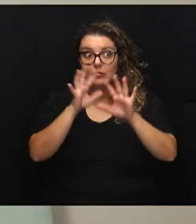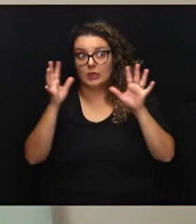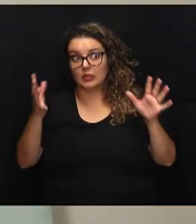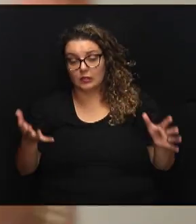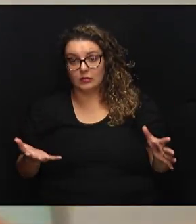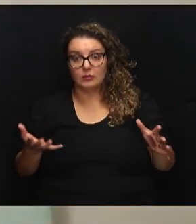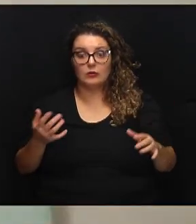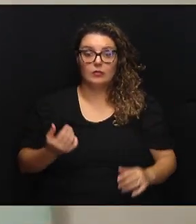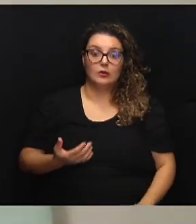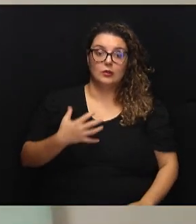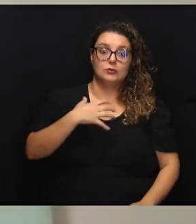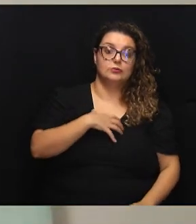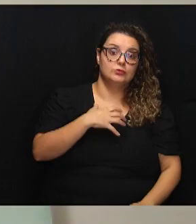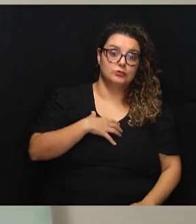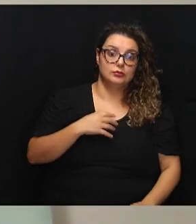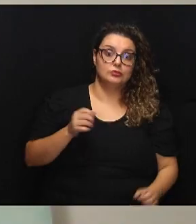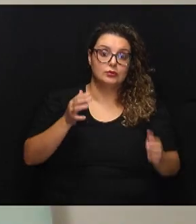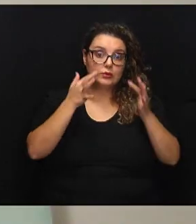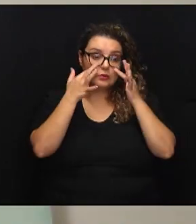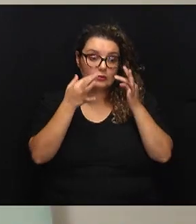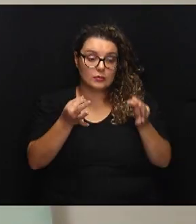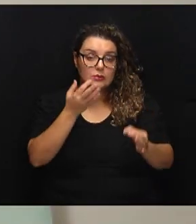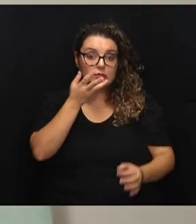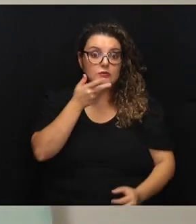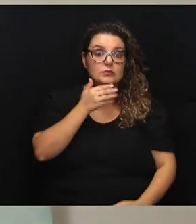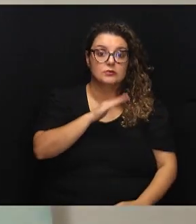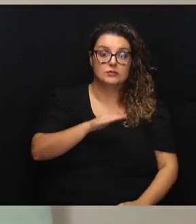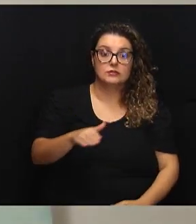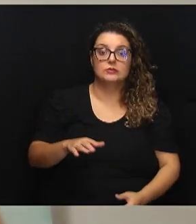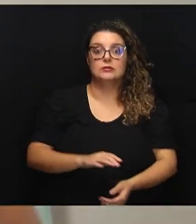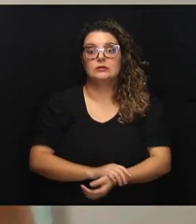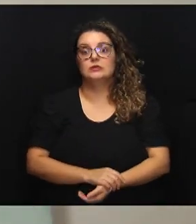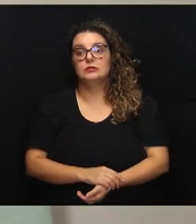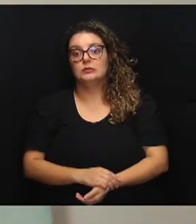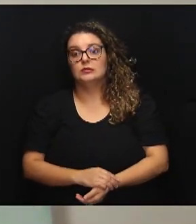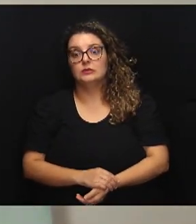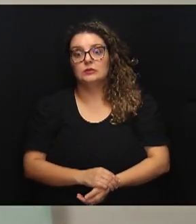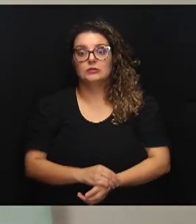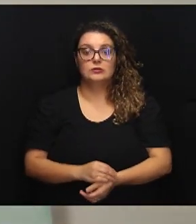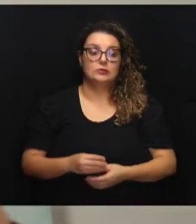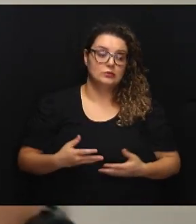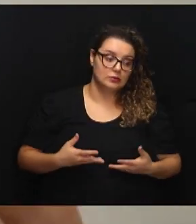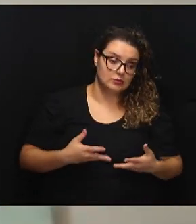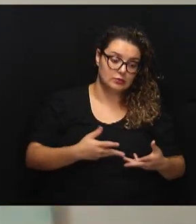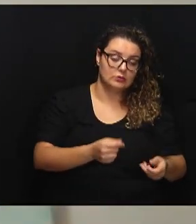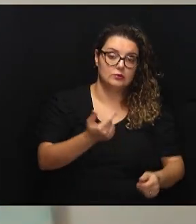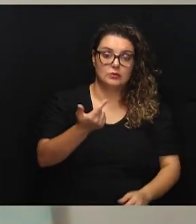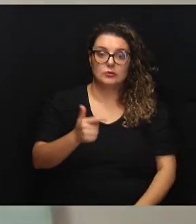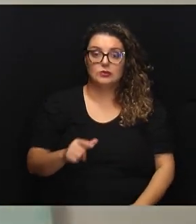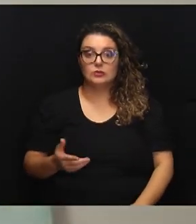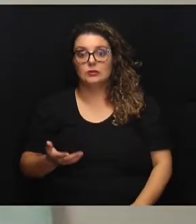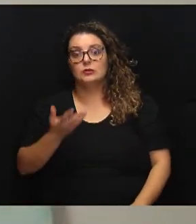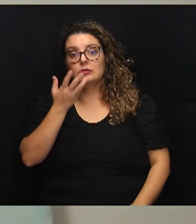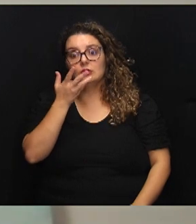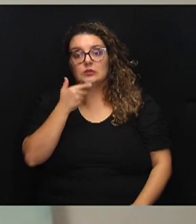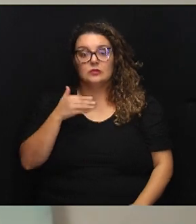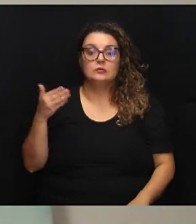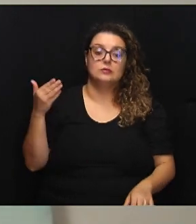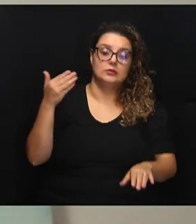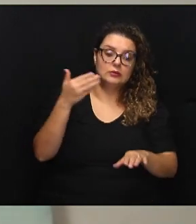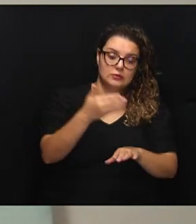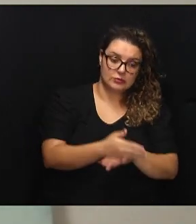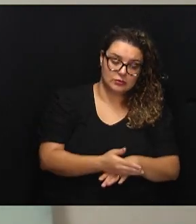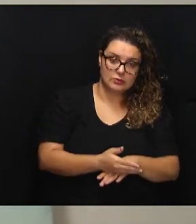ou num formato que chame a atenção da criança, né? Esse convite de novo para a criançada entrar mais